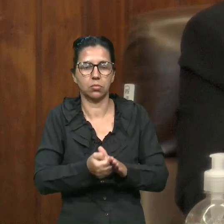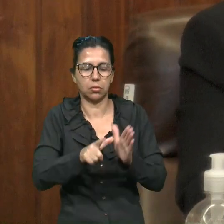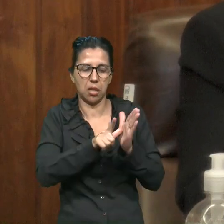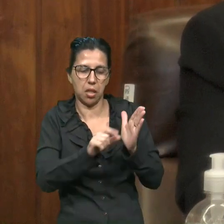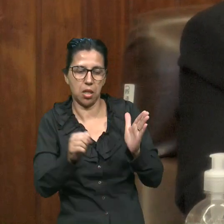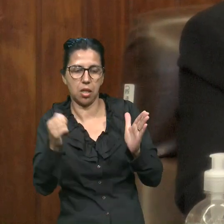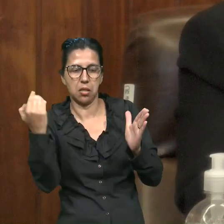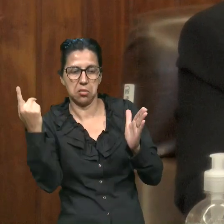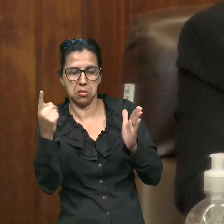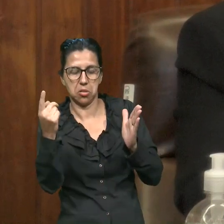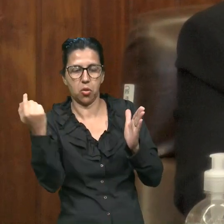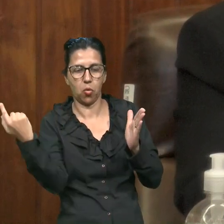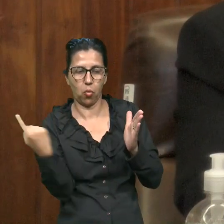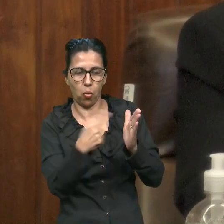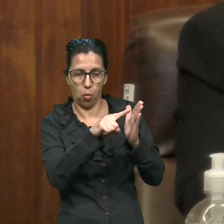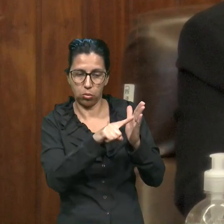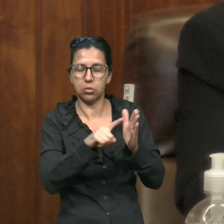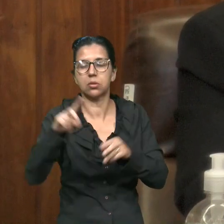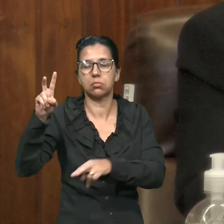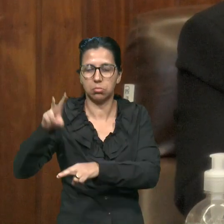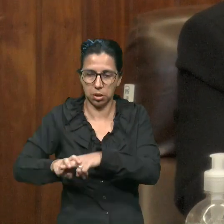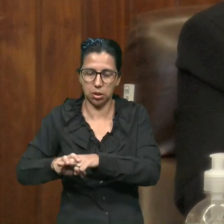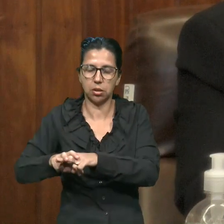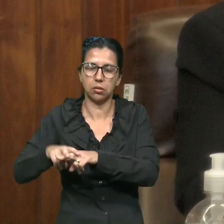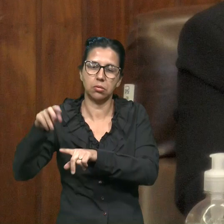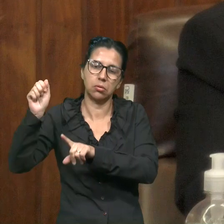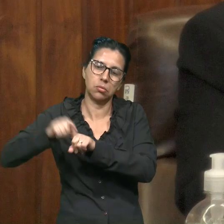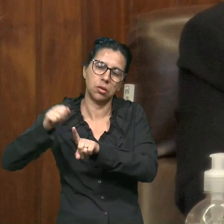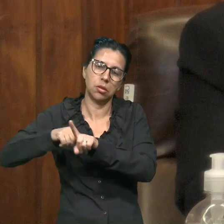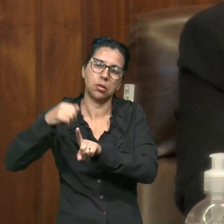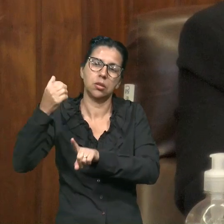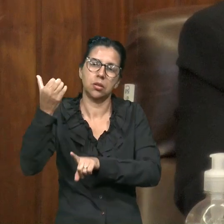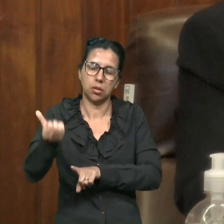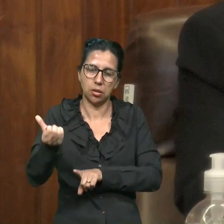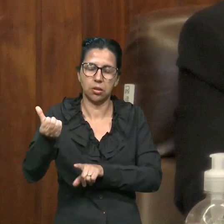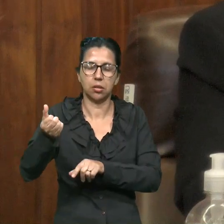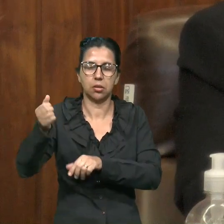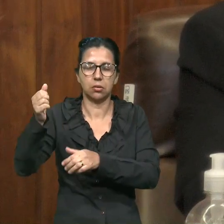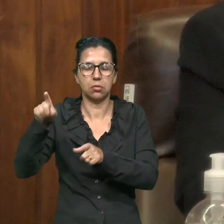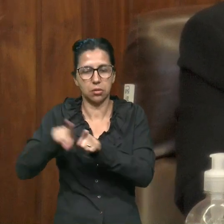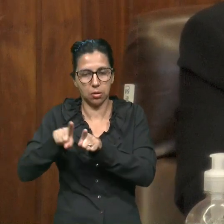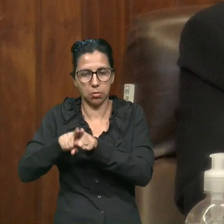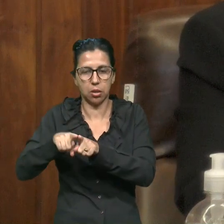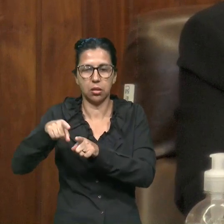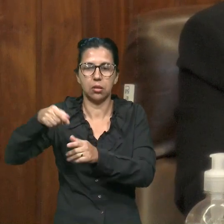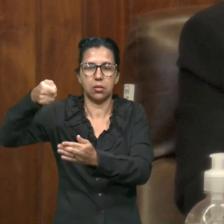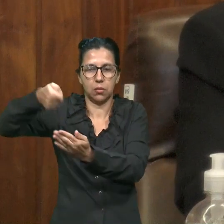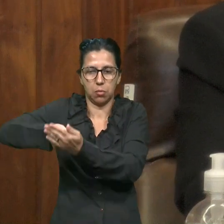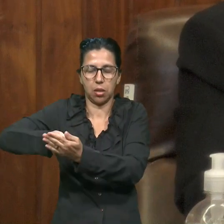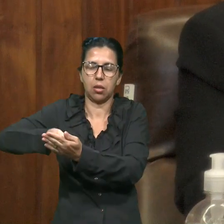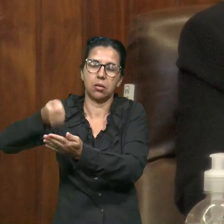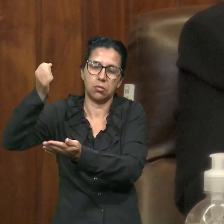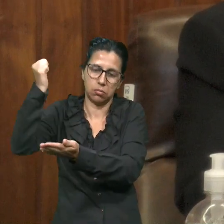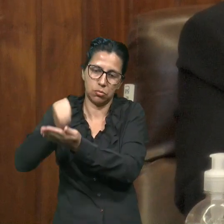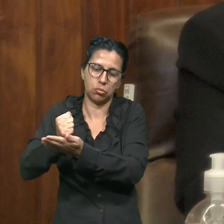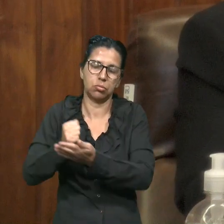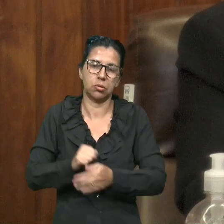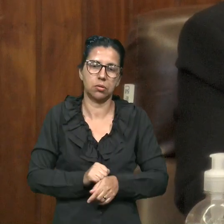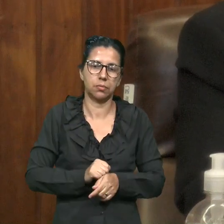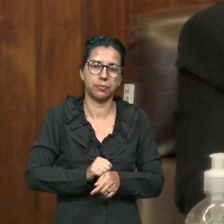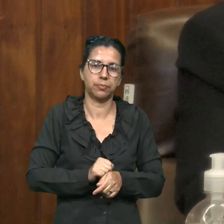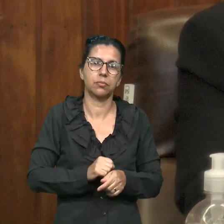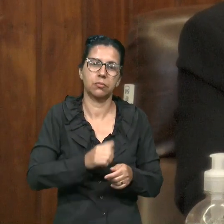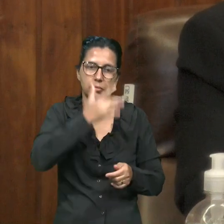procedimento licitatório. Pena, detenção, 6 meses a 2 anos e multa. Dessa forma, qualquer uma das situações supracitadas